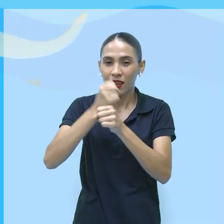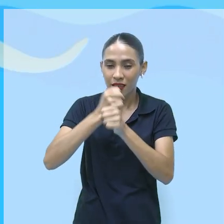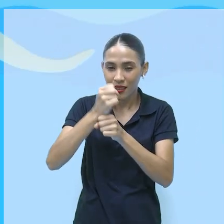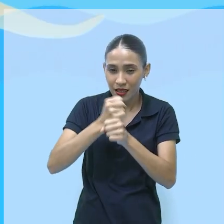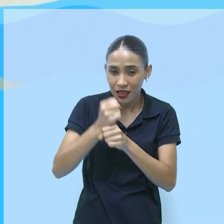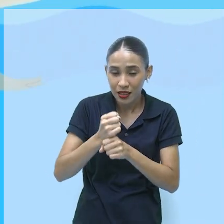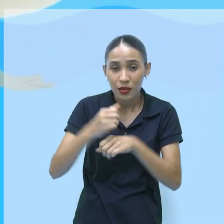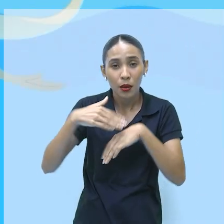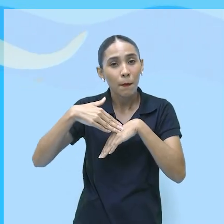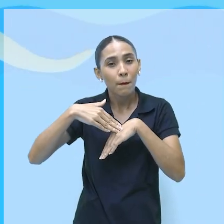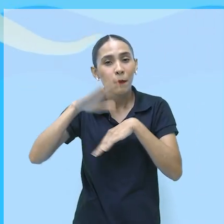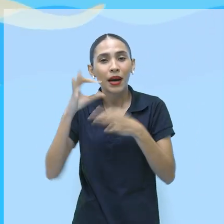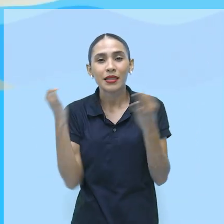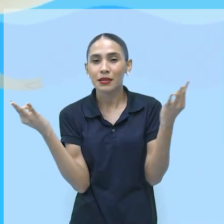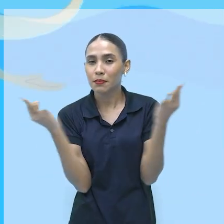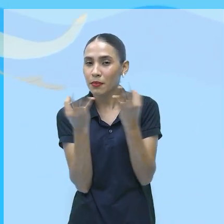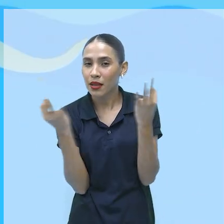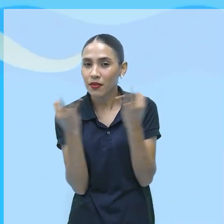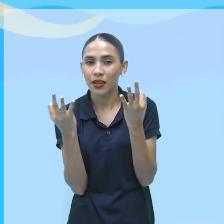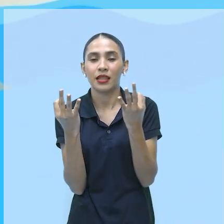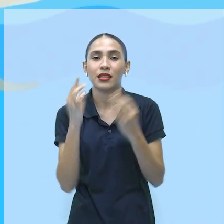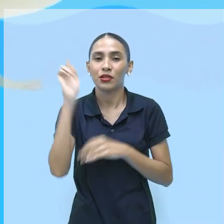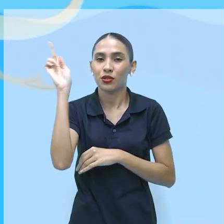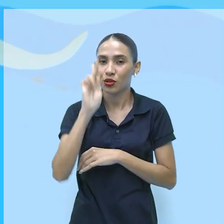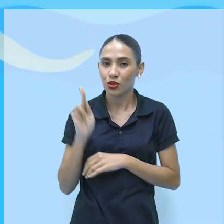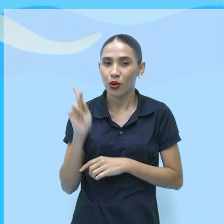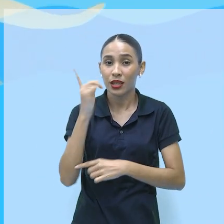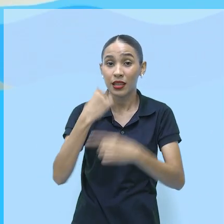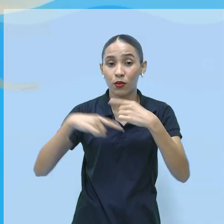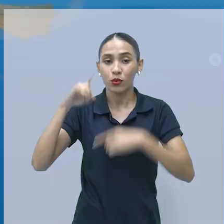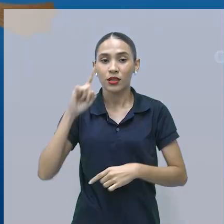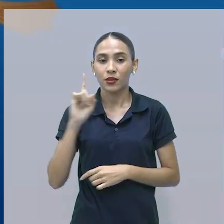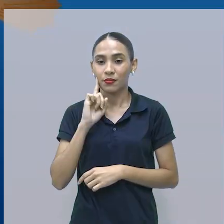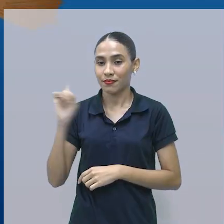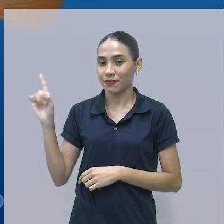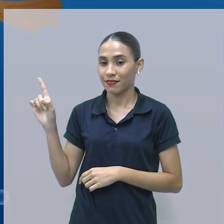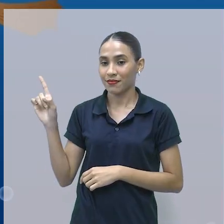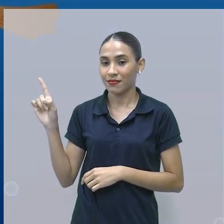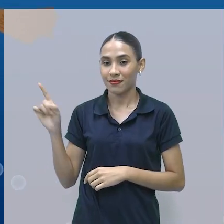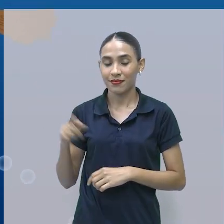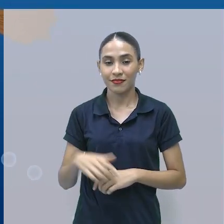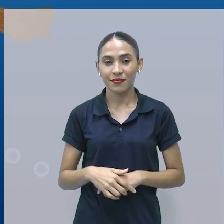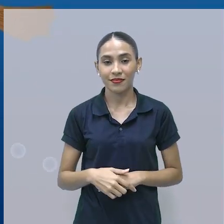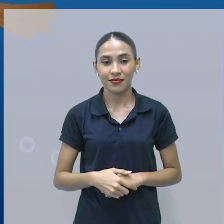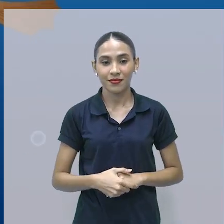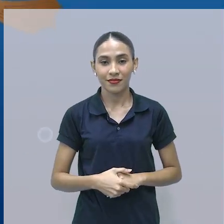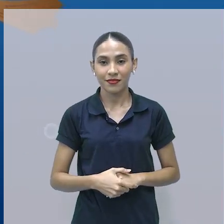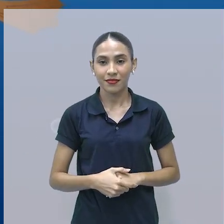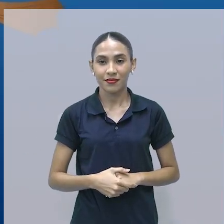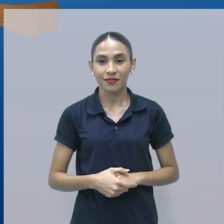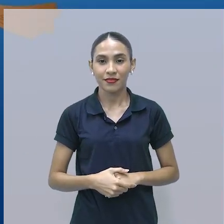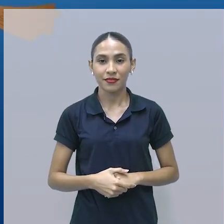anos, esta é uma das mais belas e completas histórias da evolução.